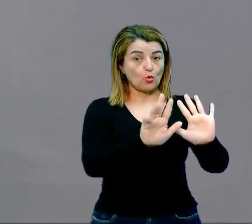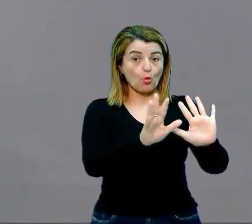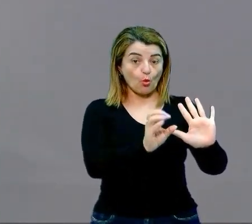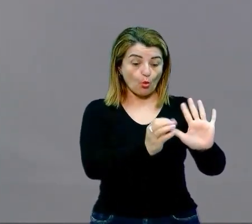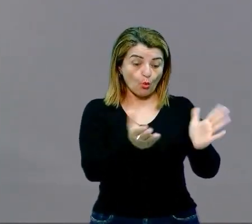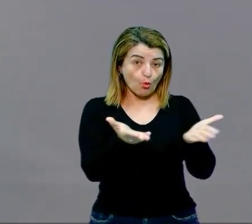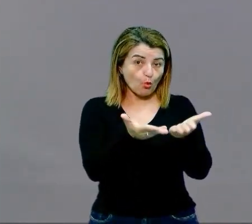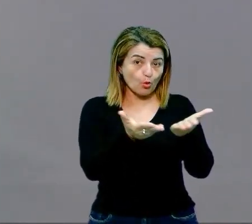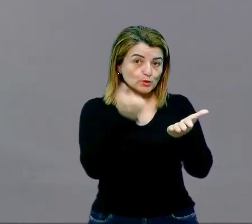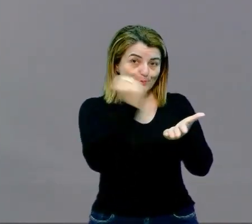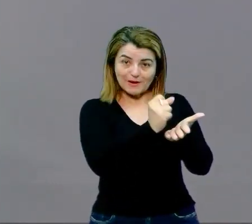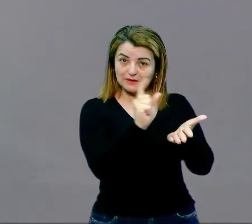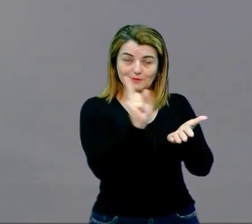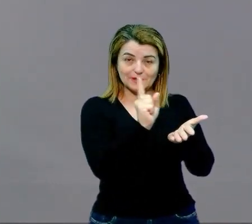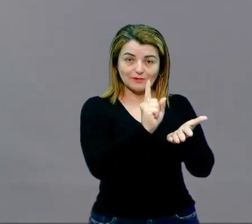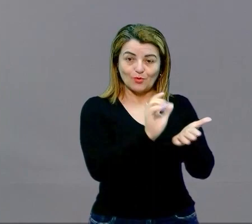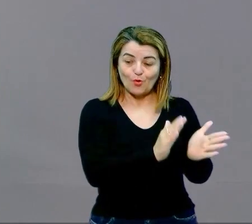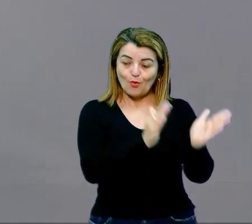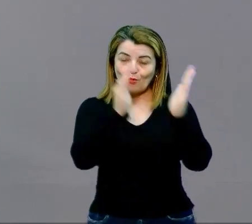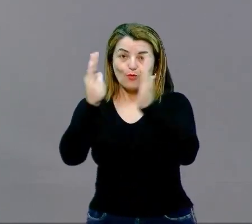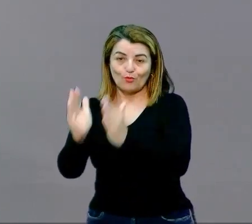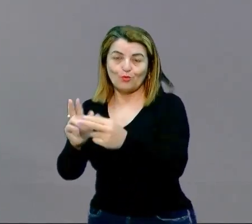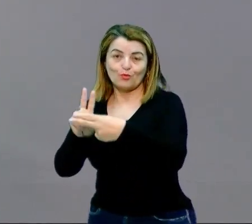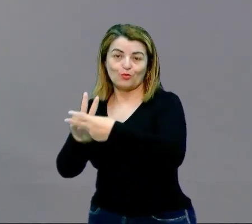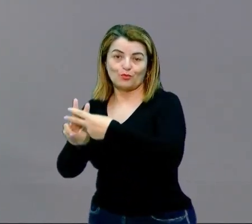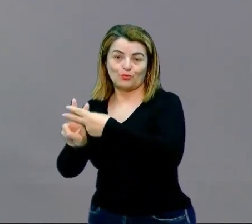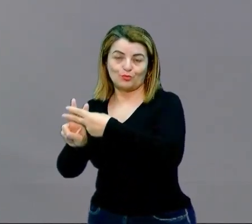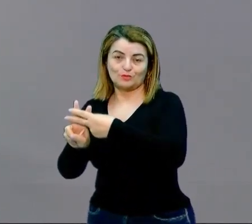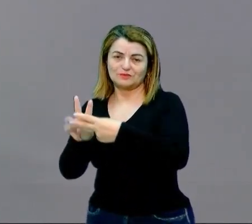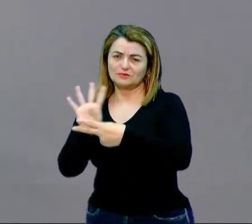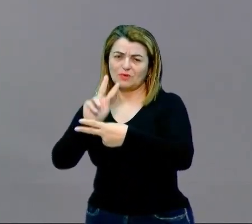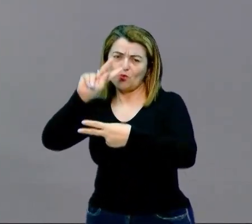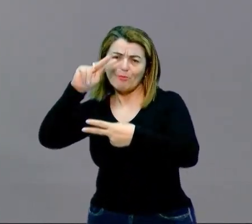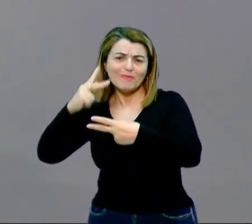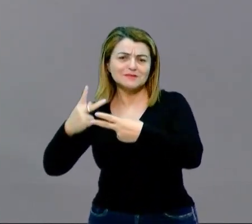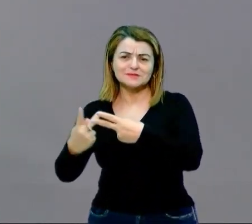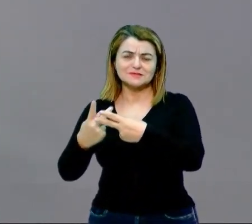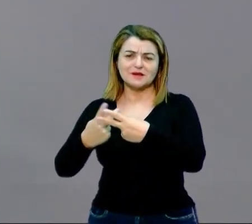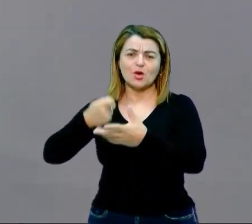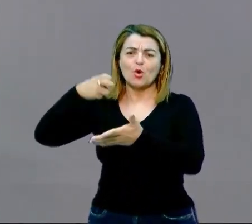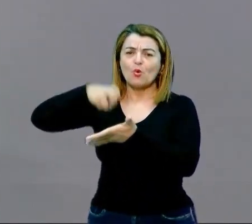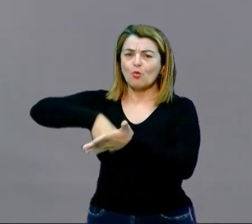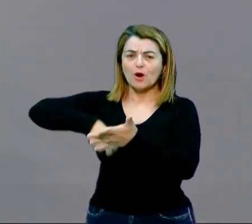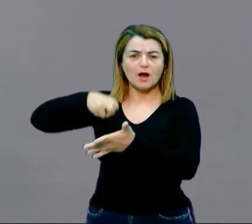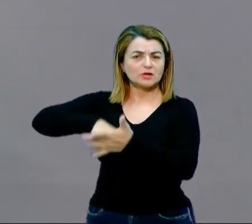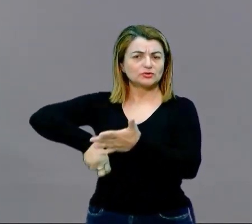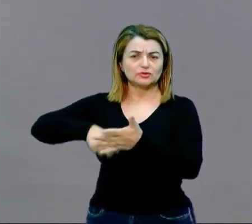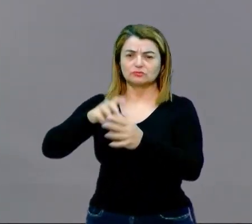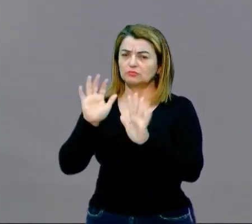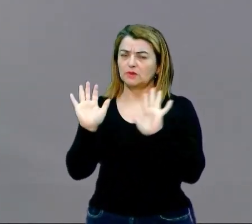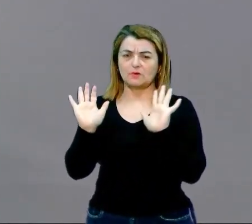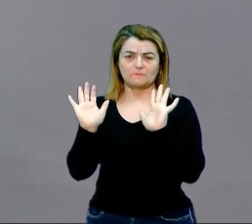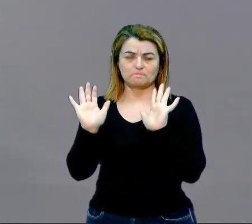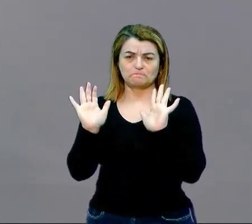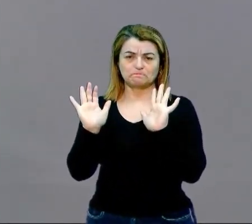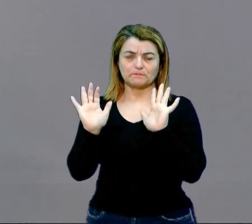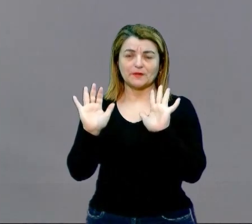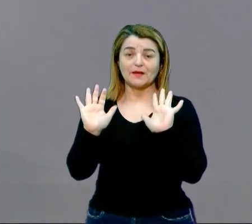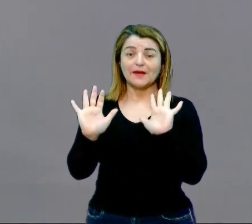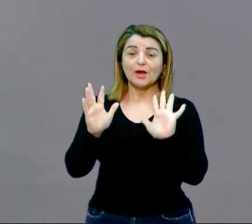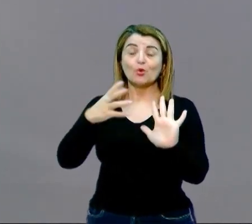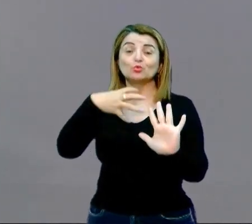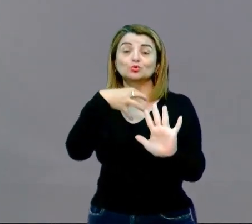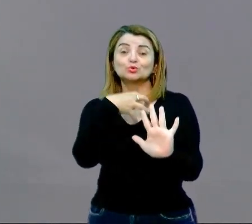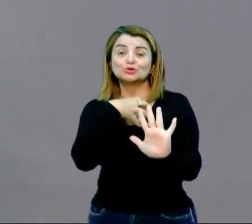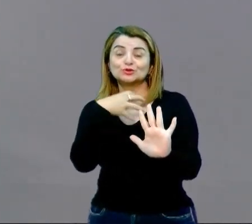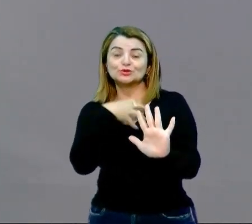A questão não é pura e simplesmente humanizar o castigo ou humanizar a correção. É a